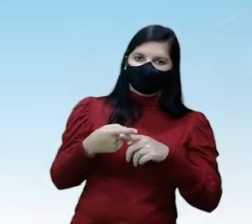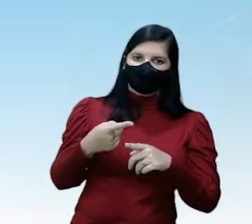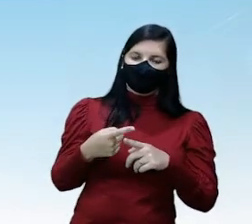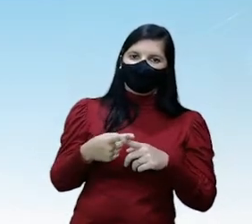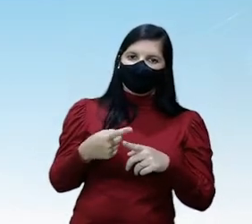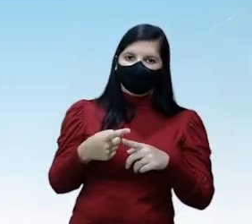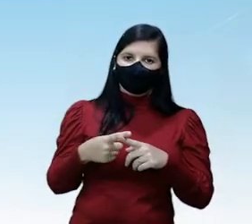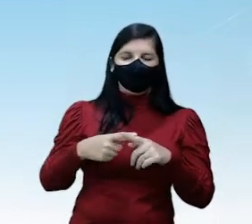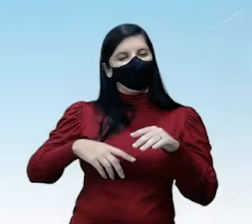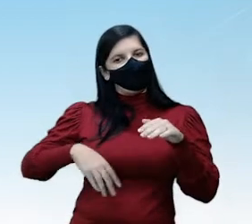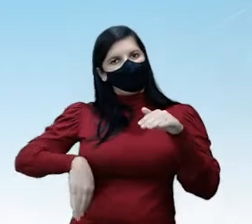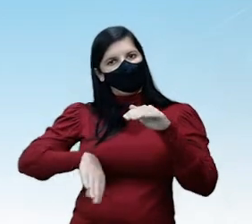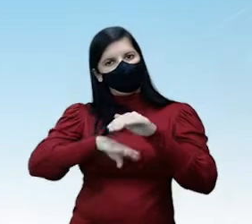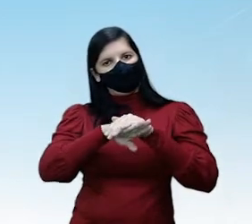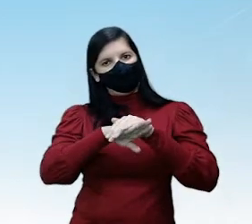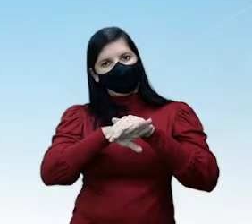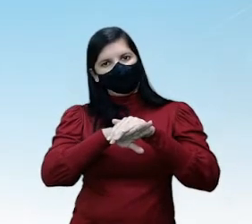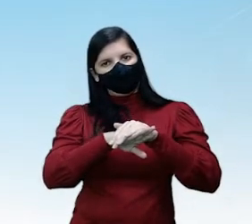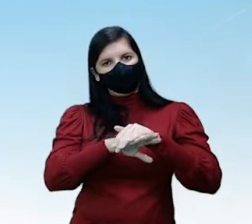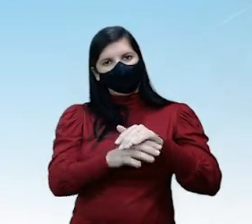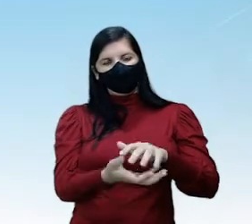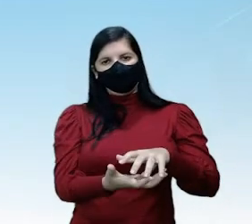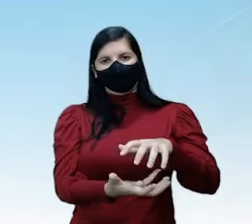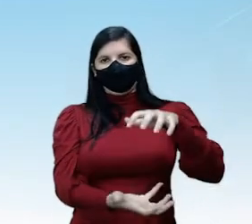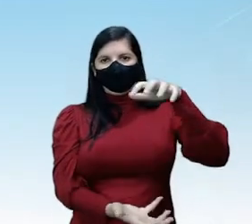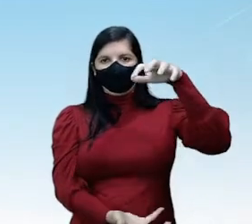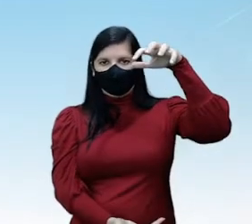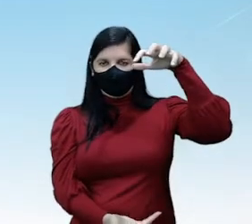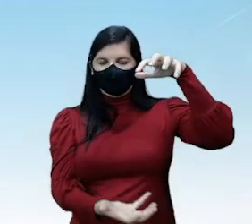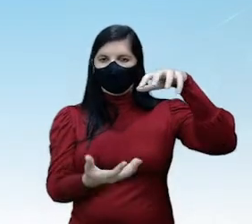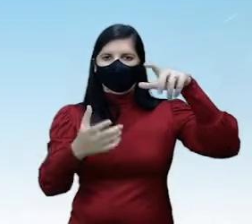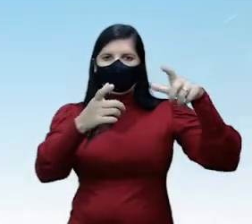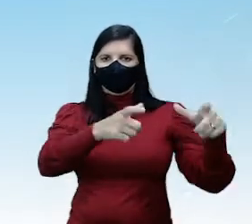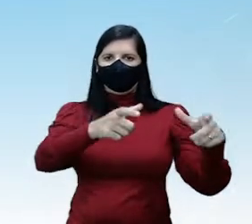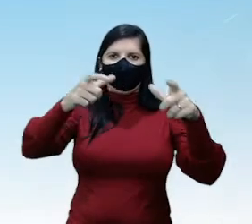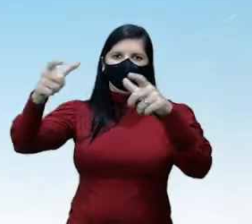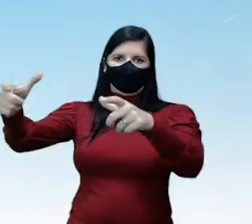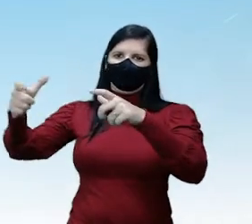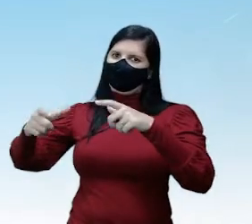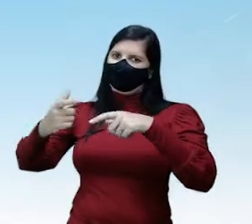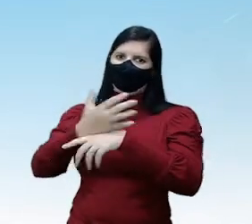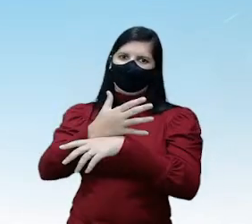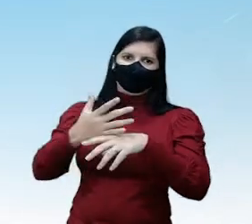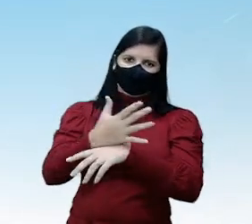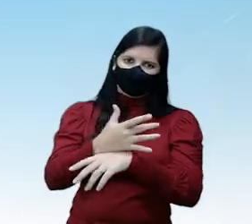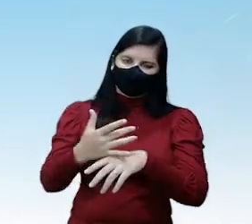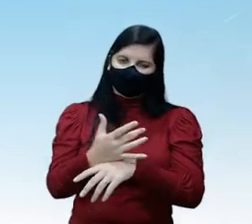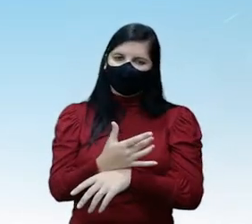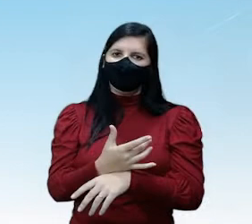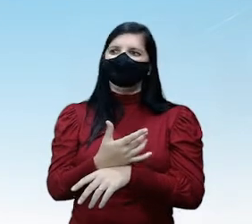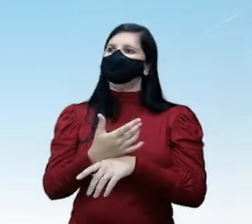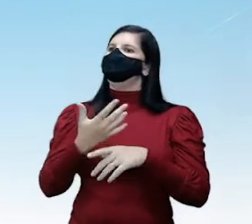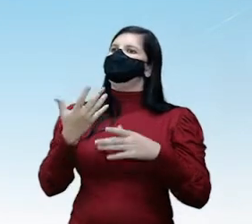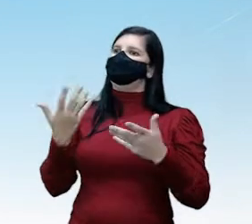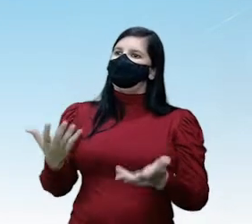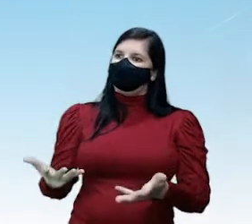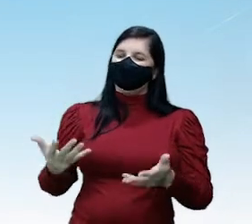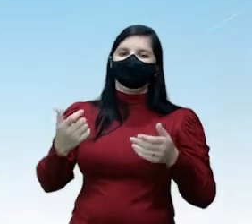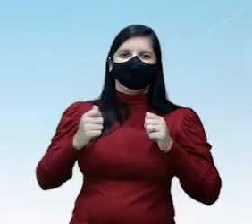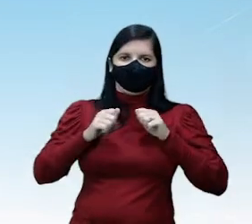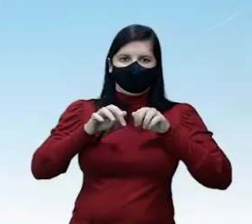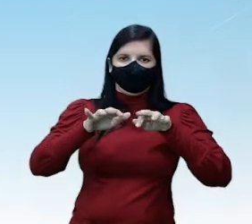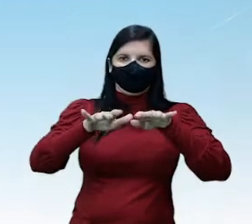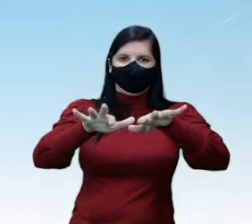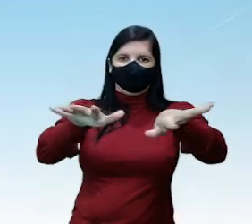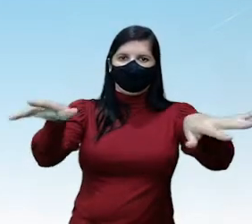ser armazenada nos reservatórios que são espalhados pela cidade e começa a ser distribuída